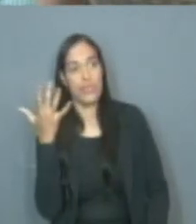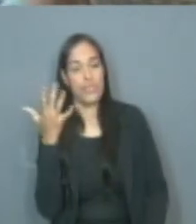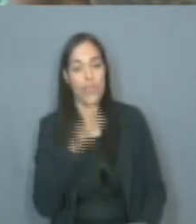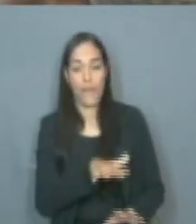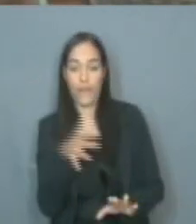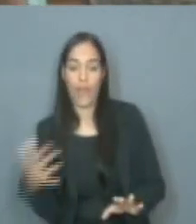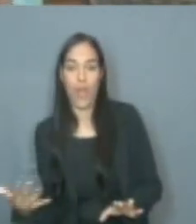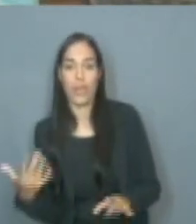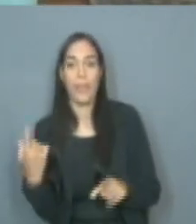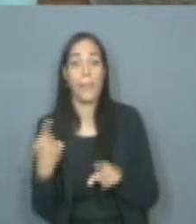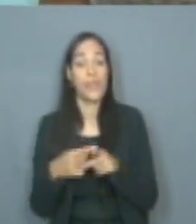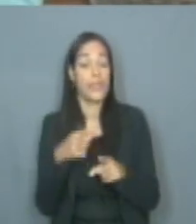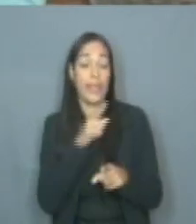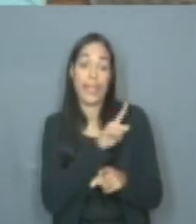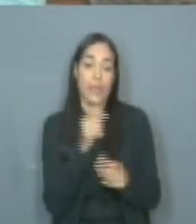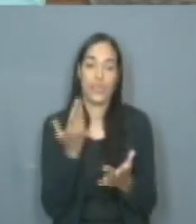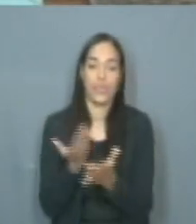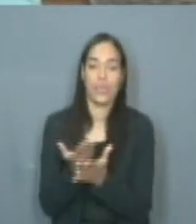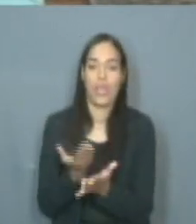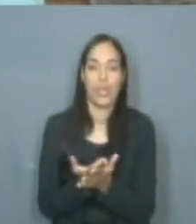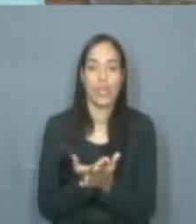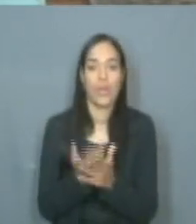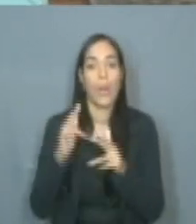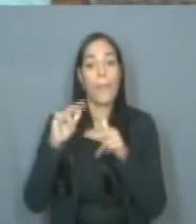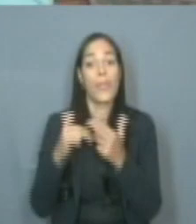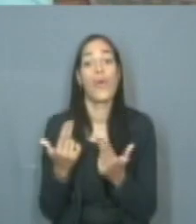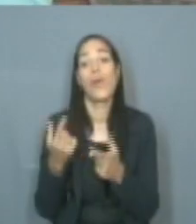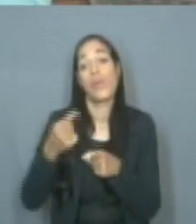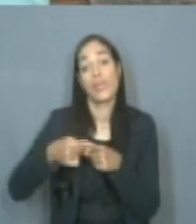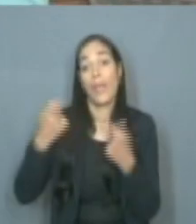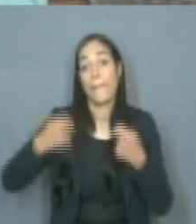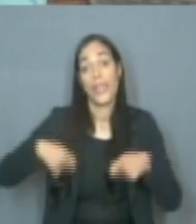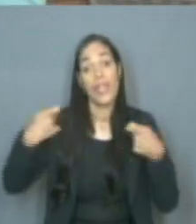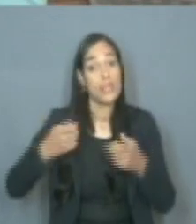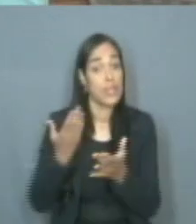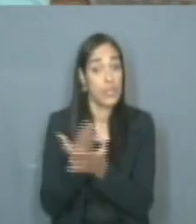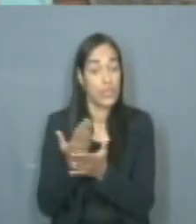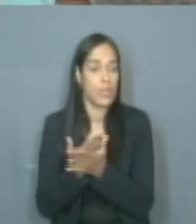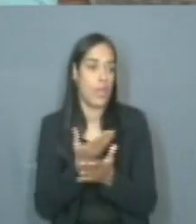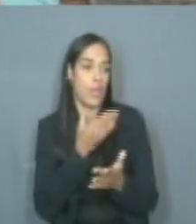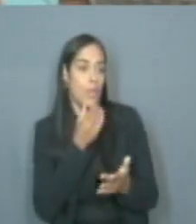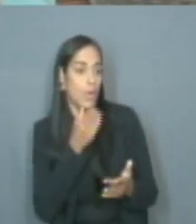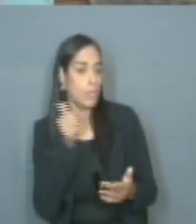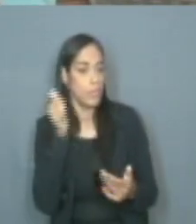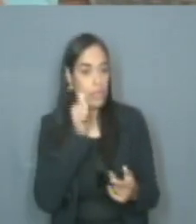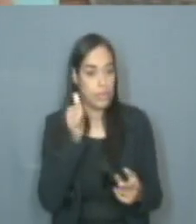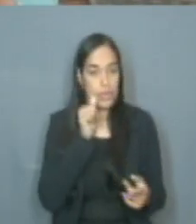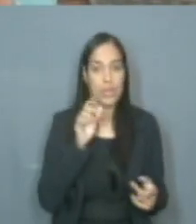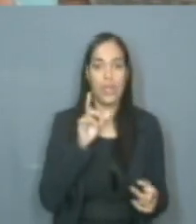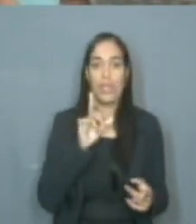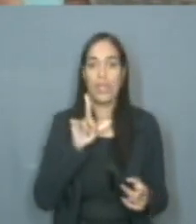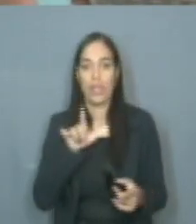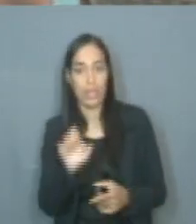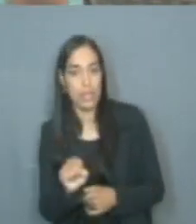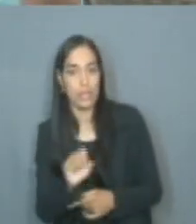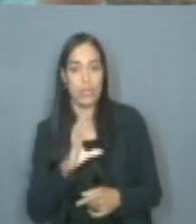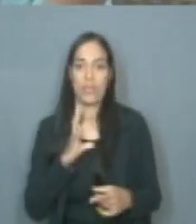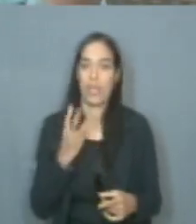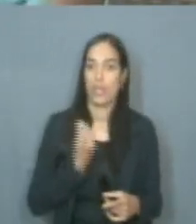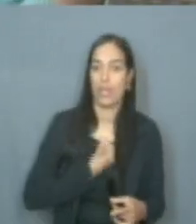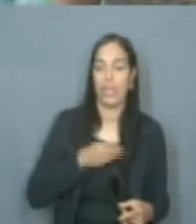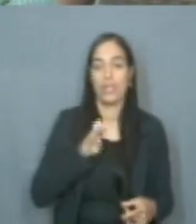trabalho porque não estudaram. Sim, não estudaram por quê? Porque tem que estudar, gente, independente de ser homem, mulher, lésbica,